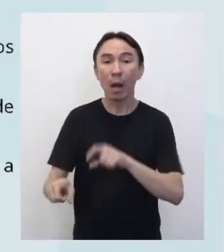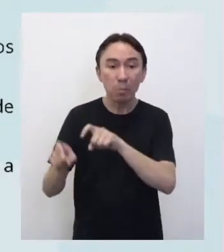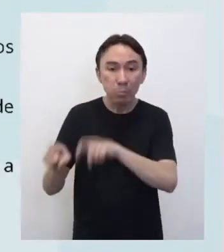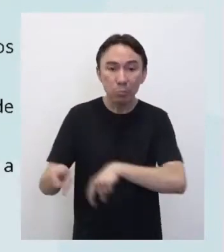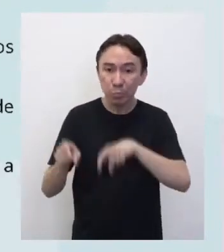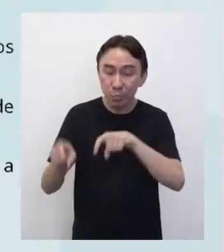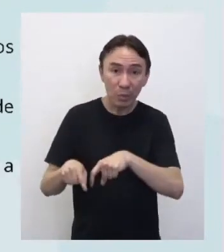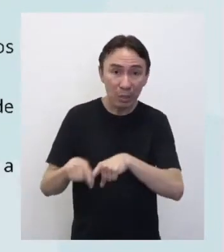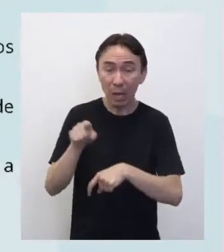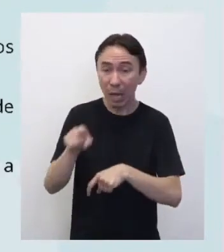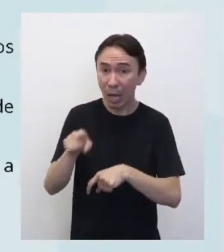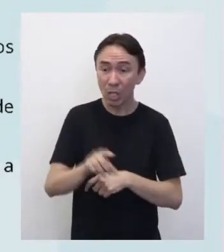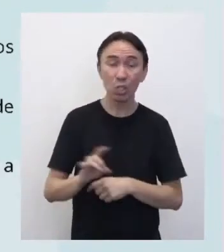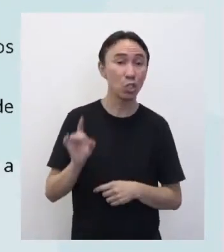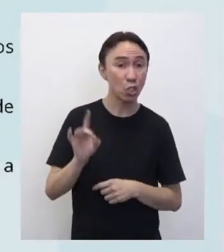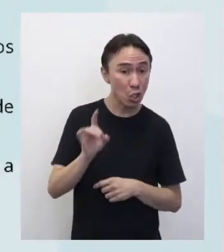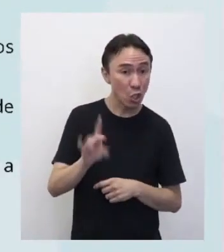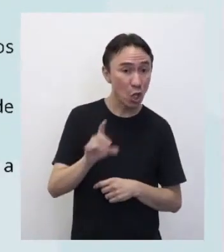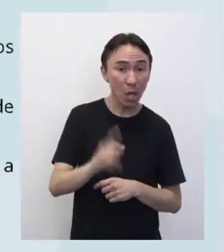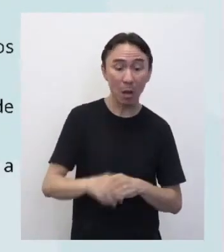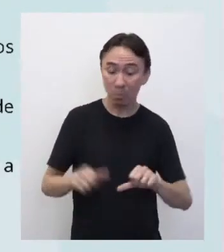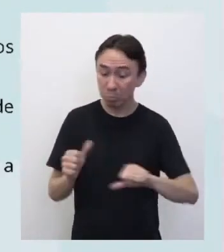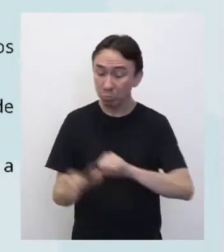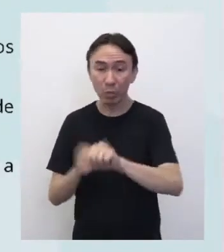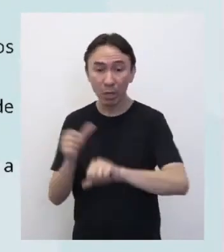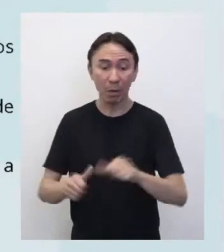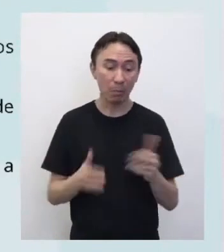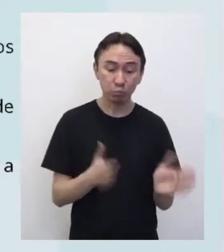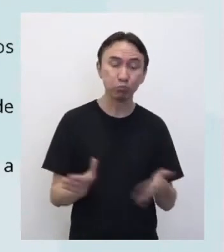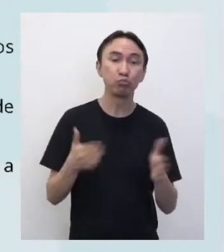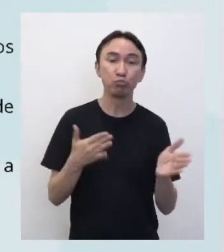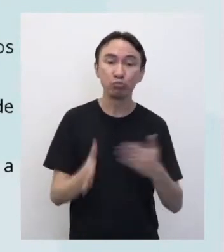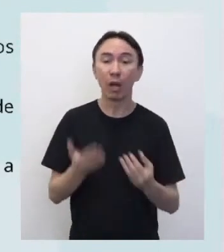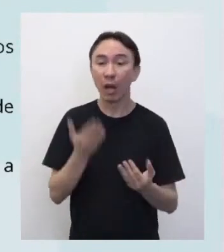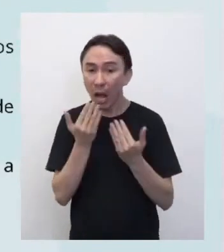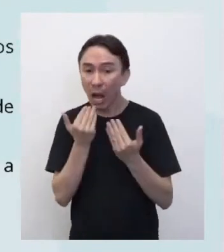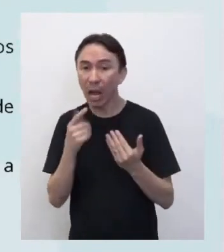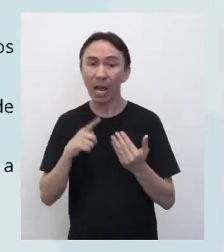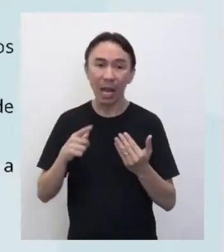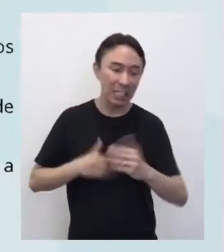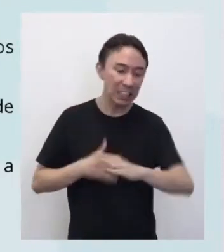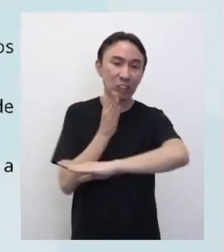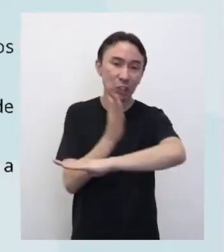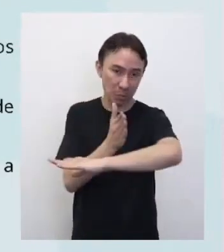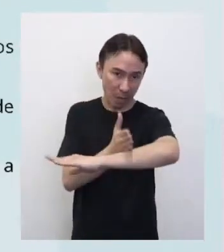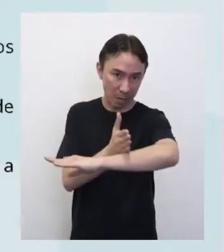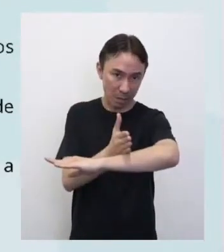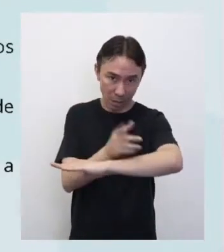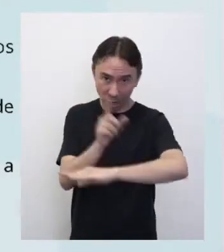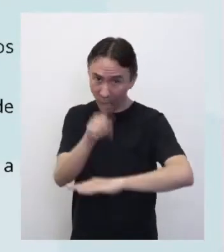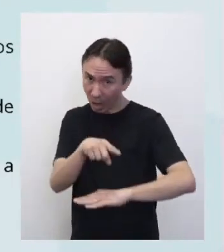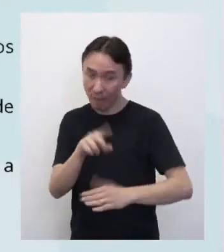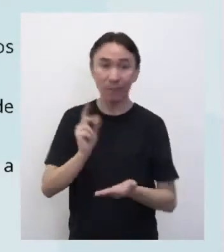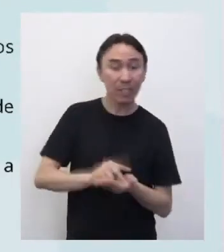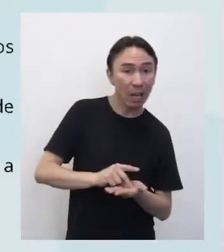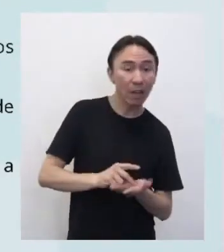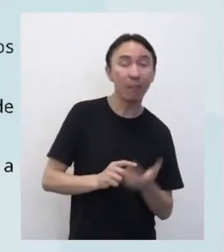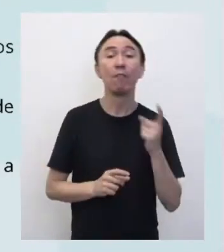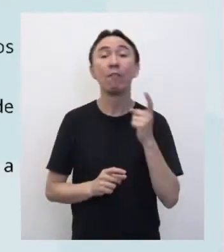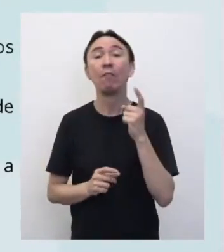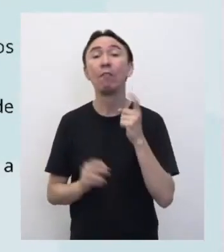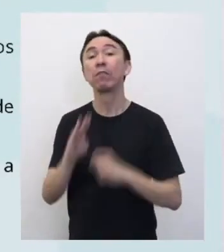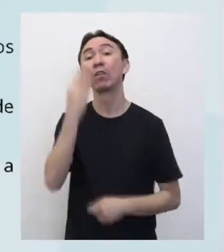foram suficientes para aumentar a produção de alimentos na Baixa Idade Média. Essa afirmação é verdadeira ou